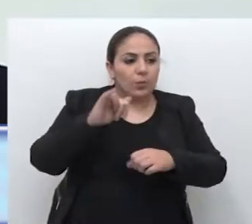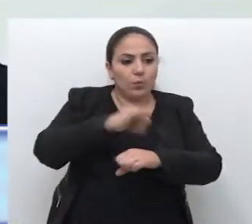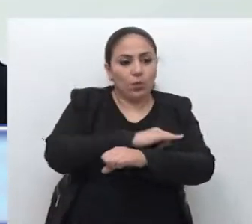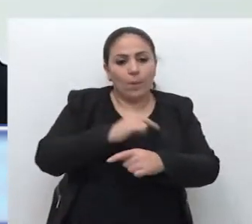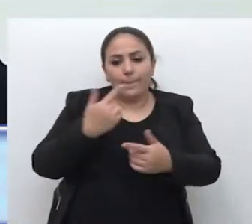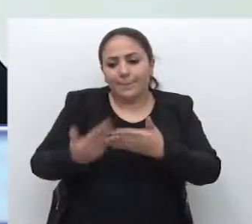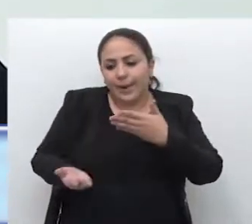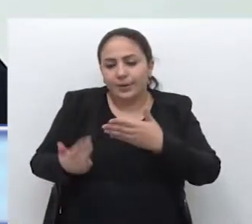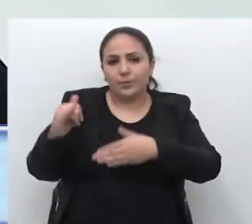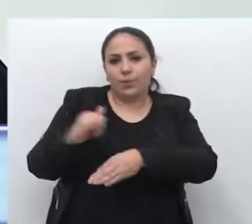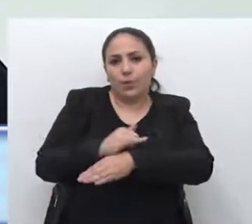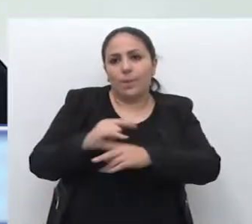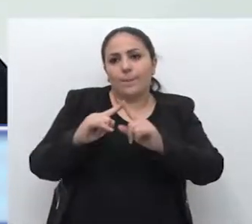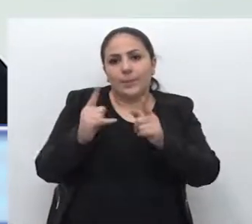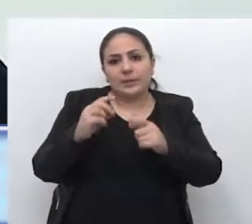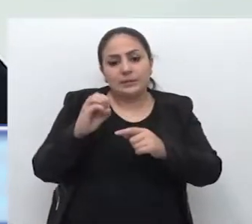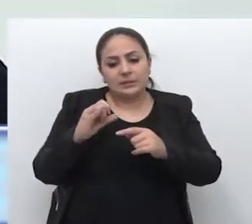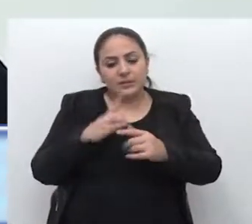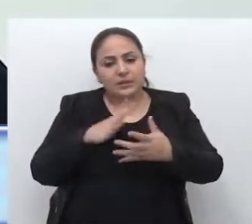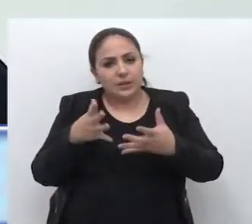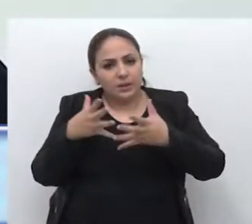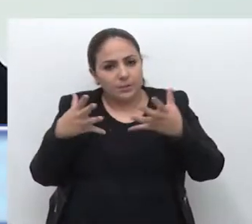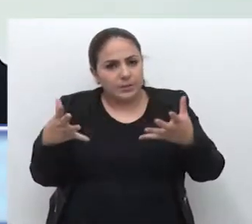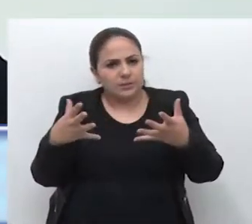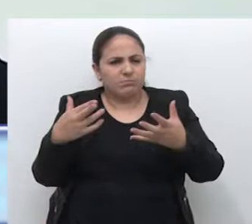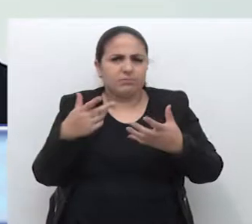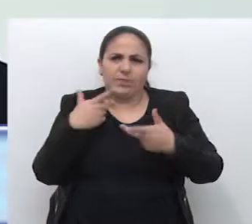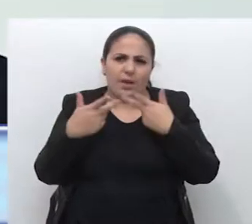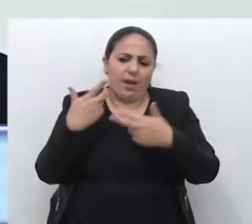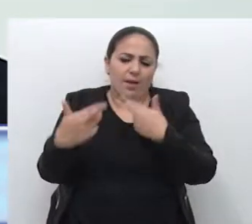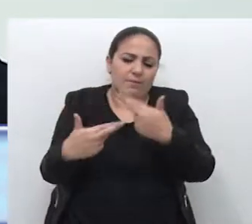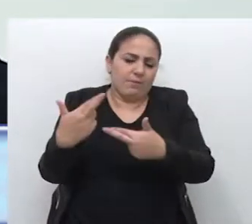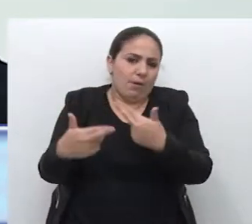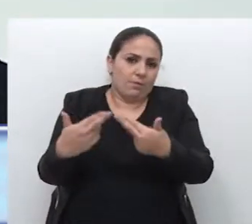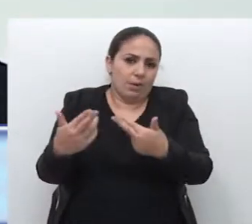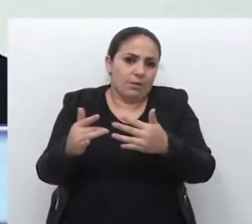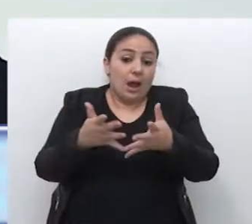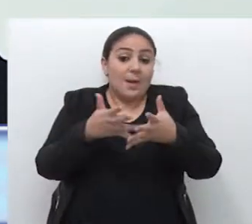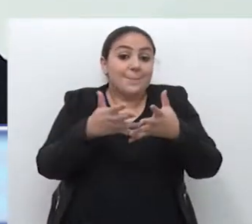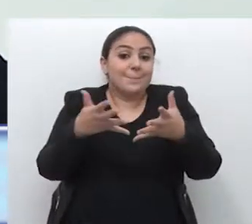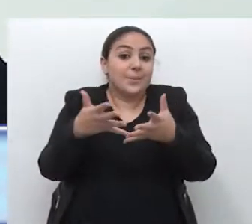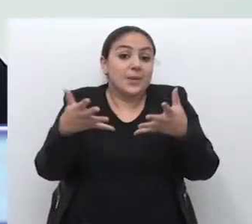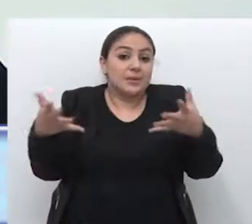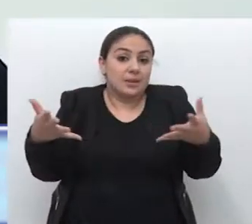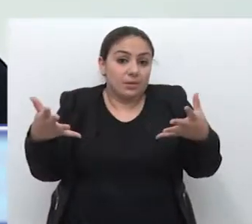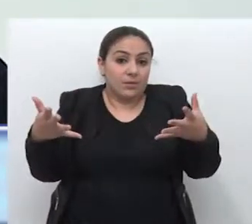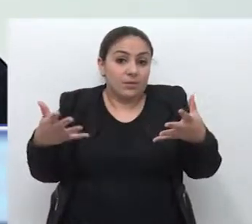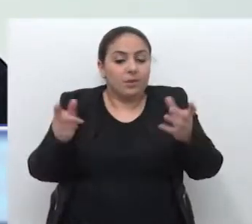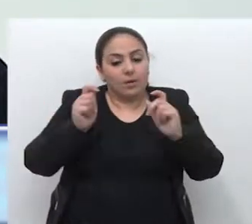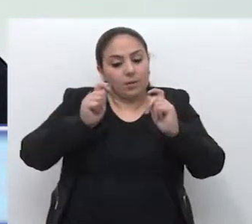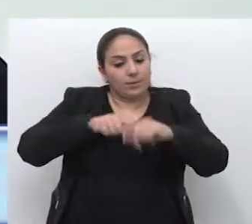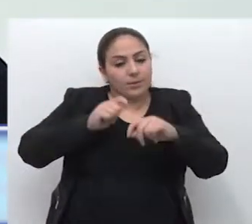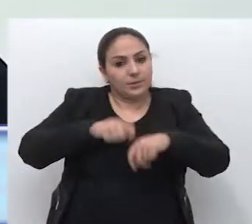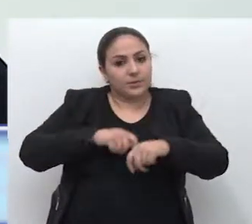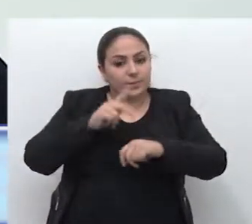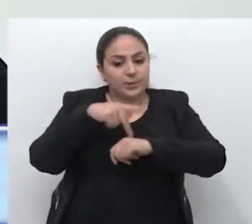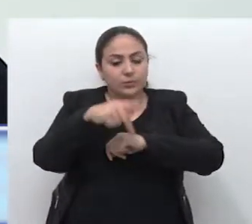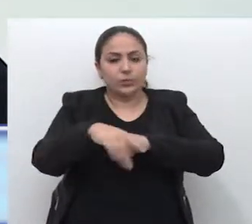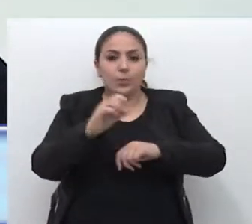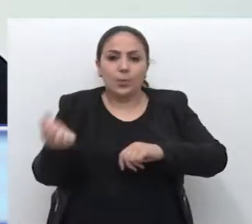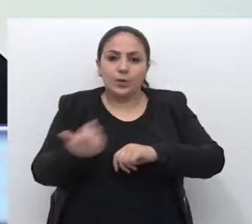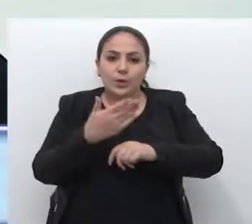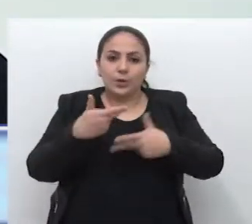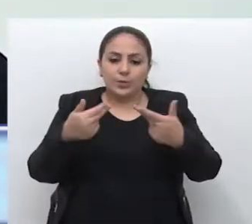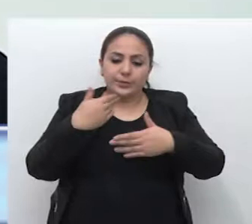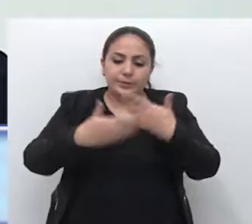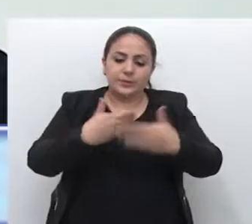voos, mas eu vejo que com essa ampliação, né, não falo em reforma, mas acho que essa ampliação ela capacitará Passo Fundo